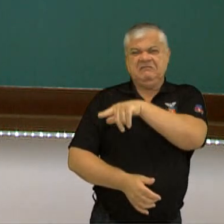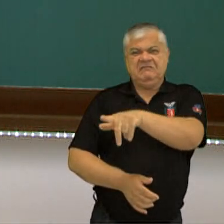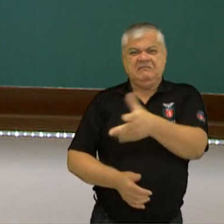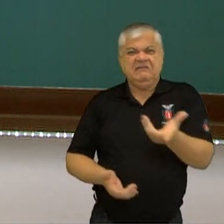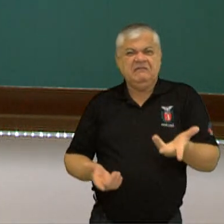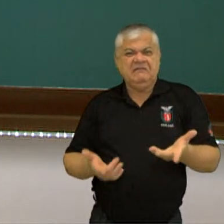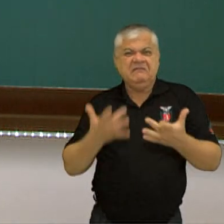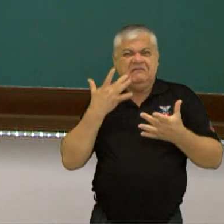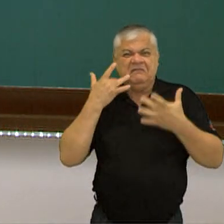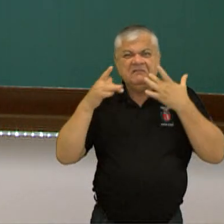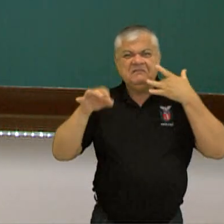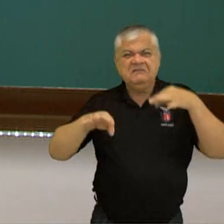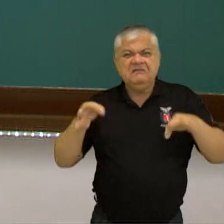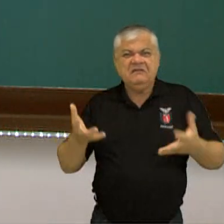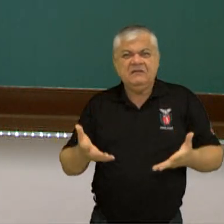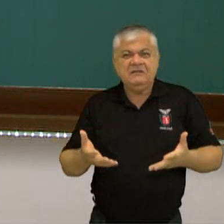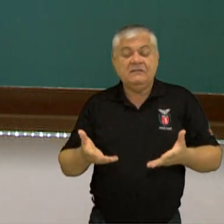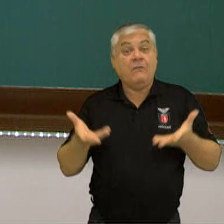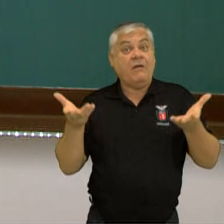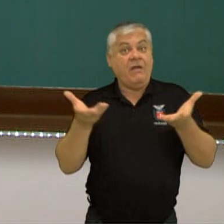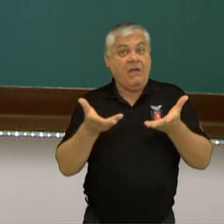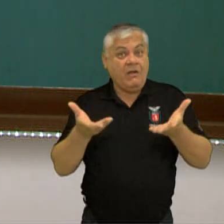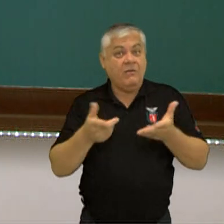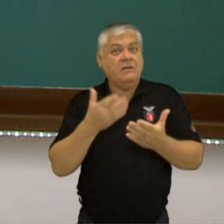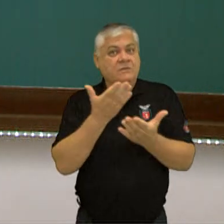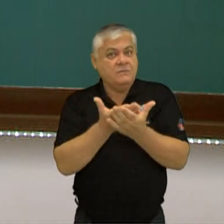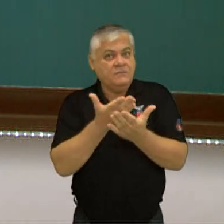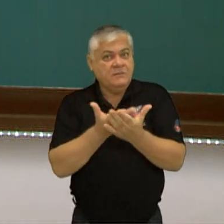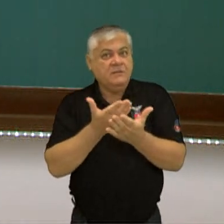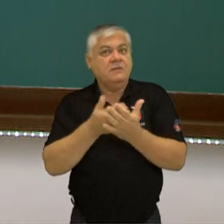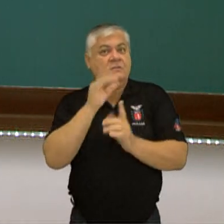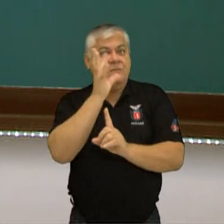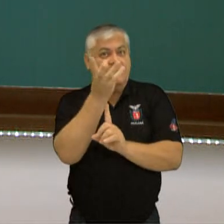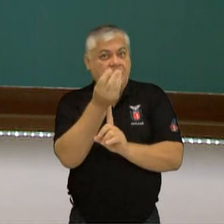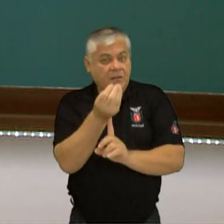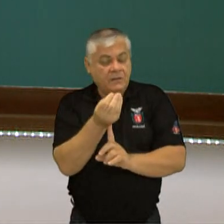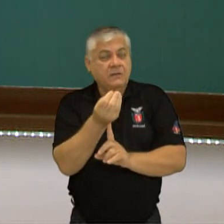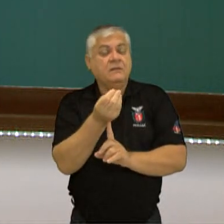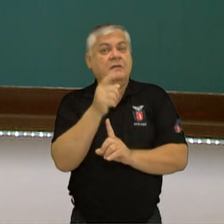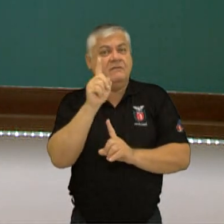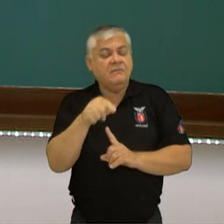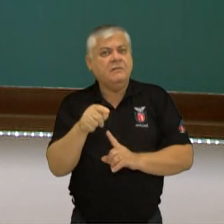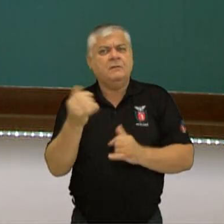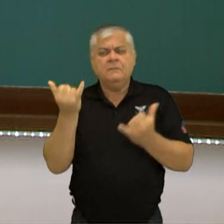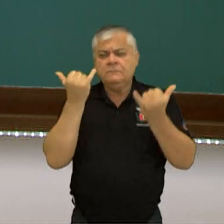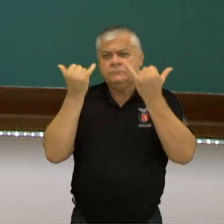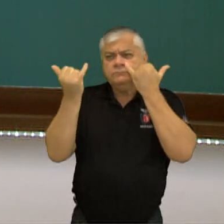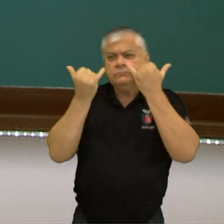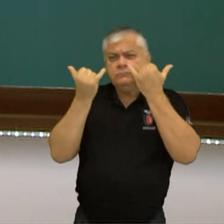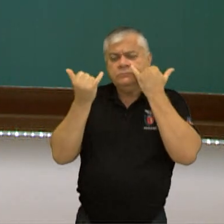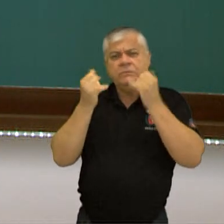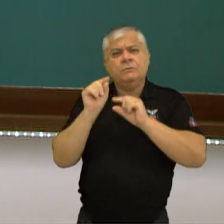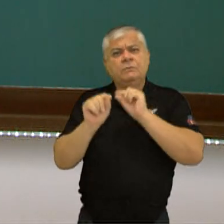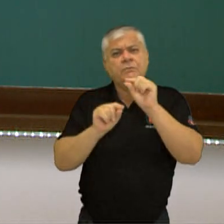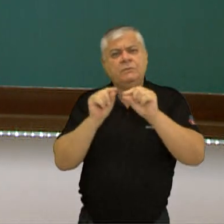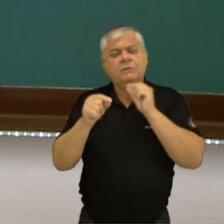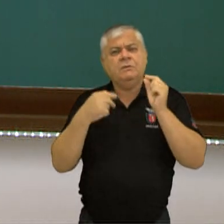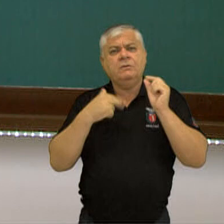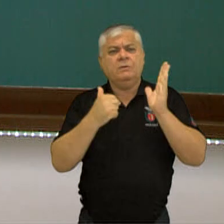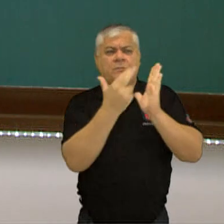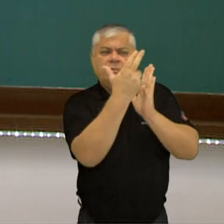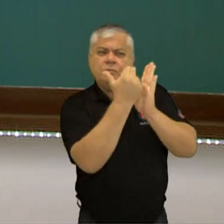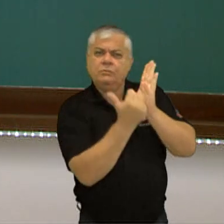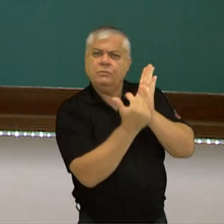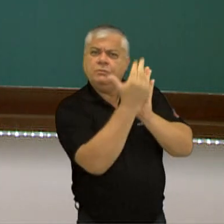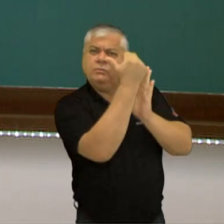plano. Por isso que agora que você está estudando de arte, por isso que a gente vê falar muito na arte da pintura,